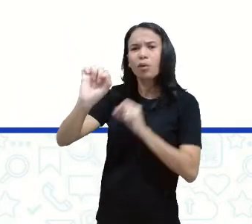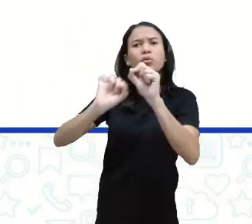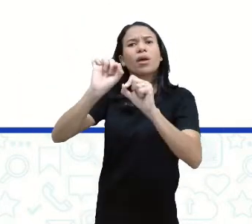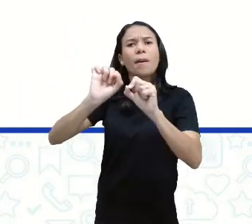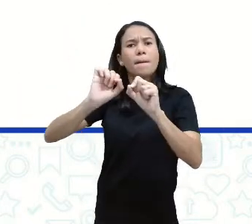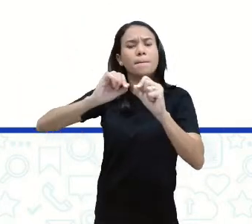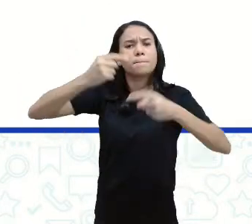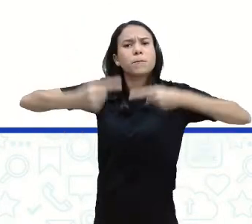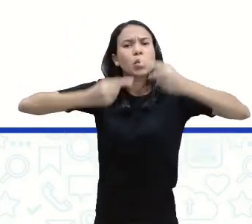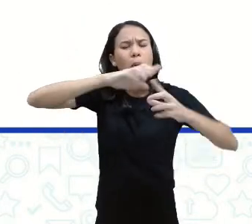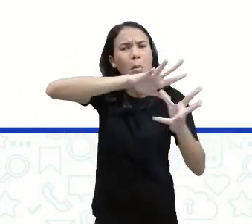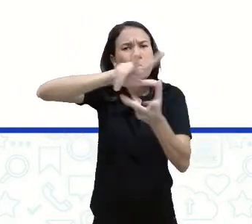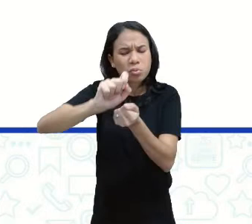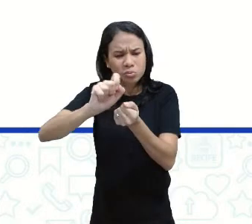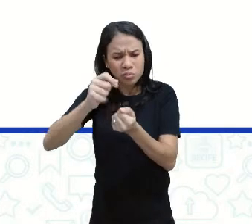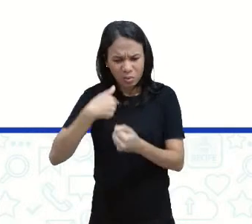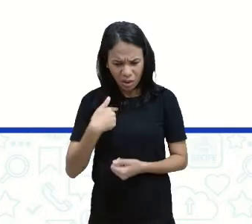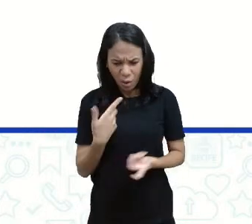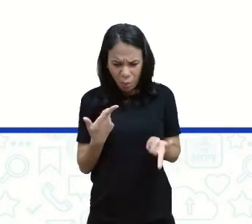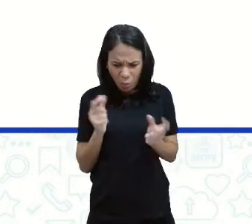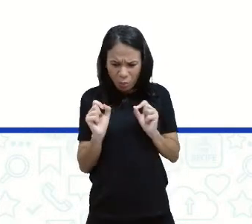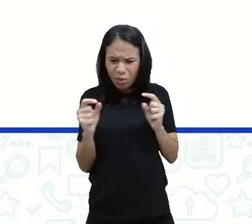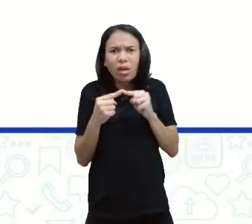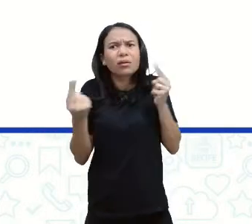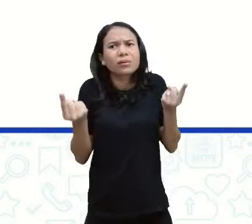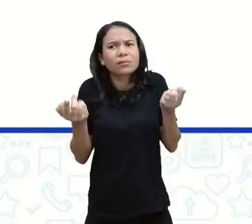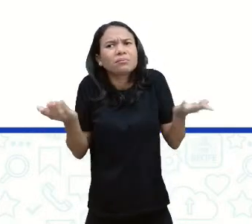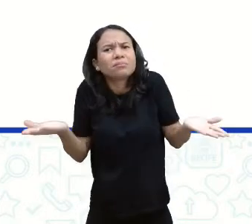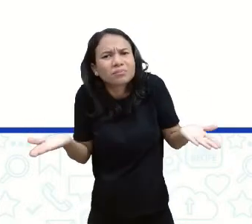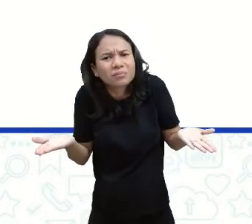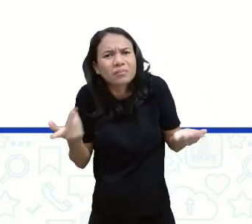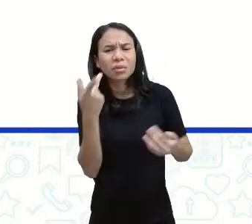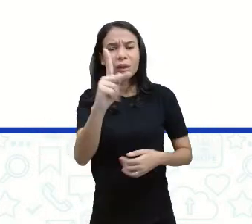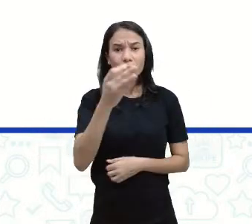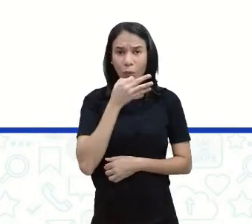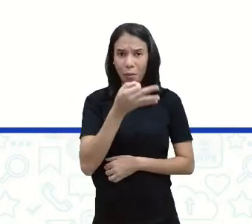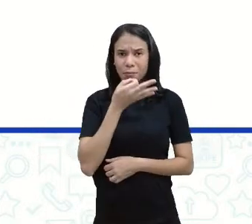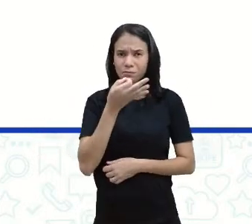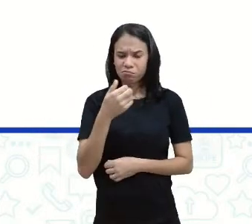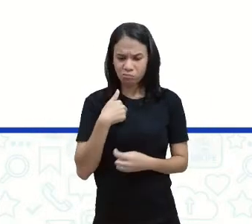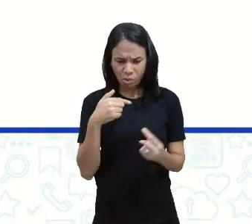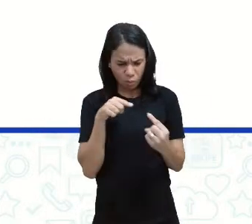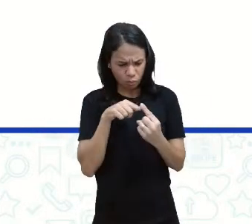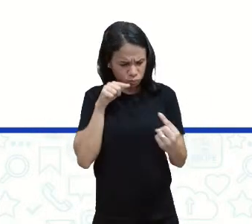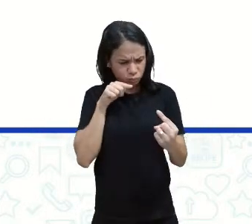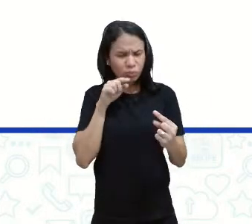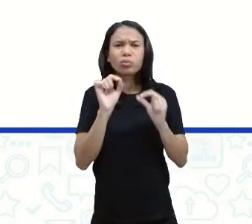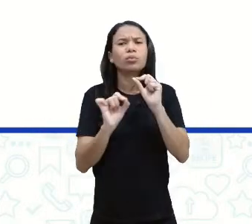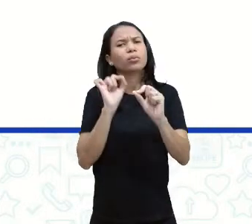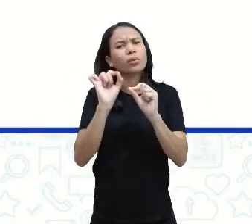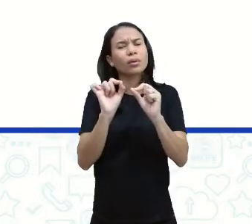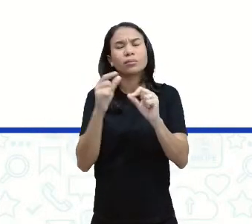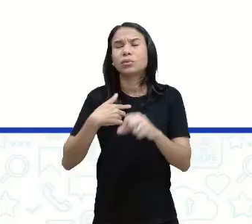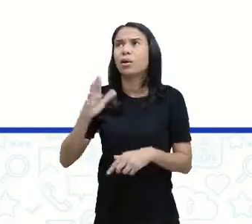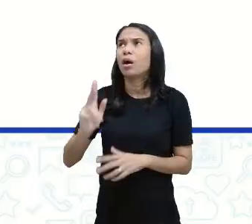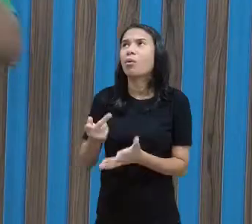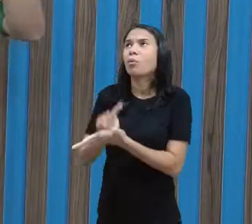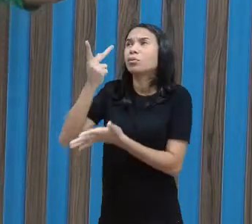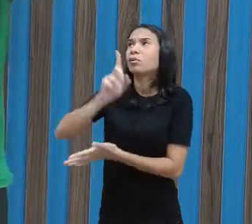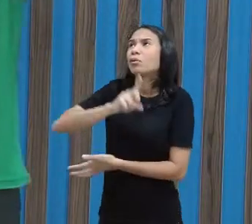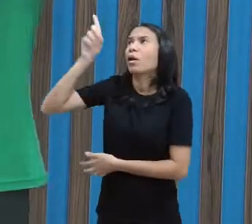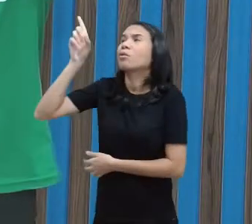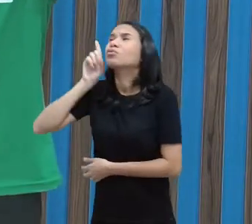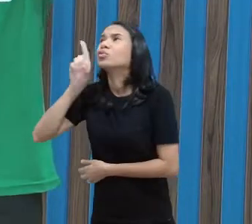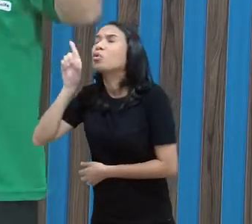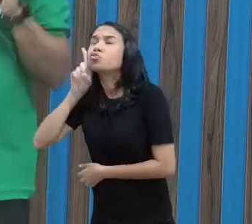mundo. O que tu tem a ver com isso, meu aluno? Me diz, o que é que tu acha que o que acontece lá nos Estados Unidos,